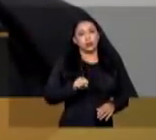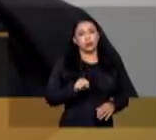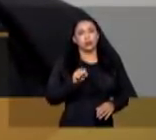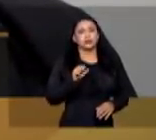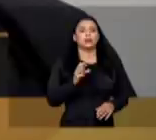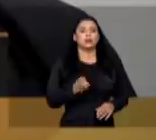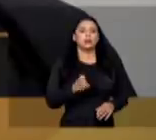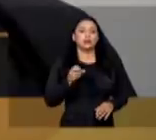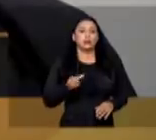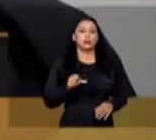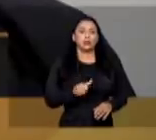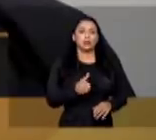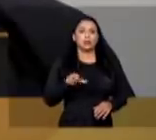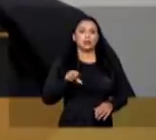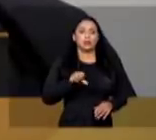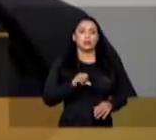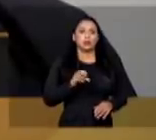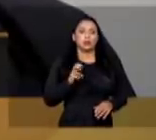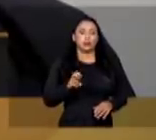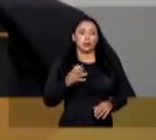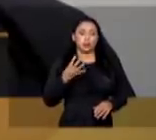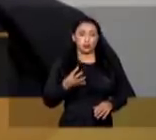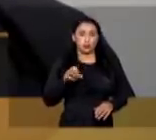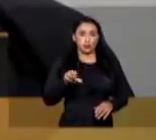178.596, 184.496,